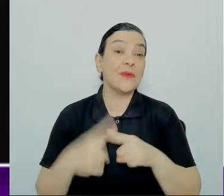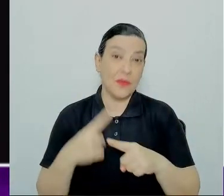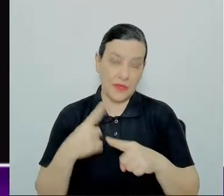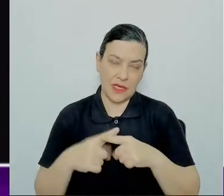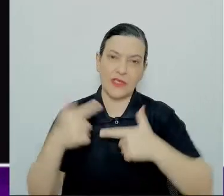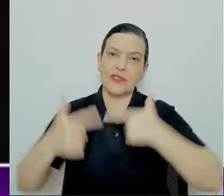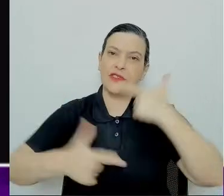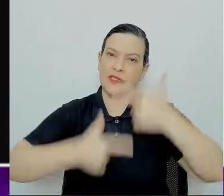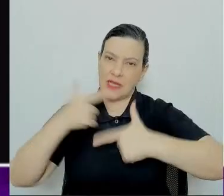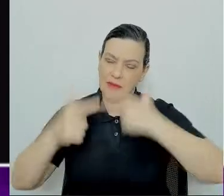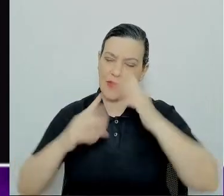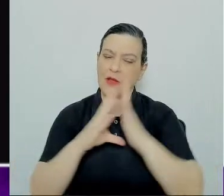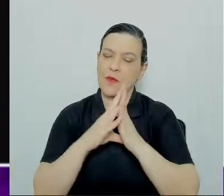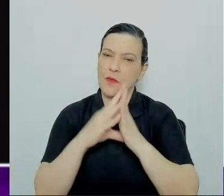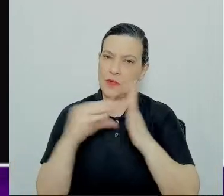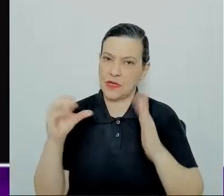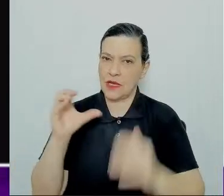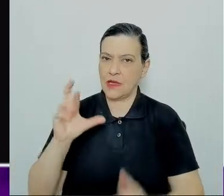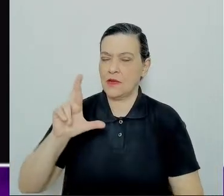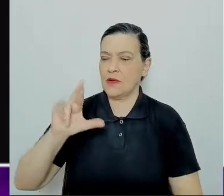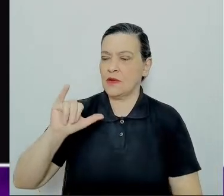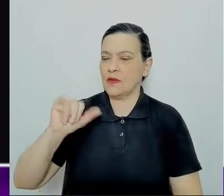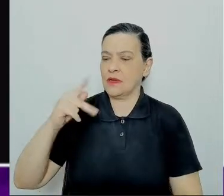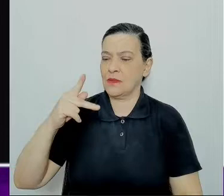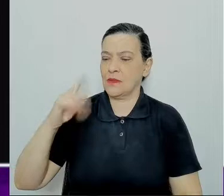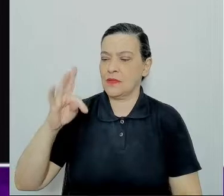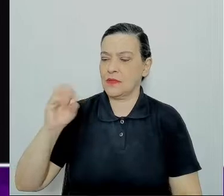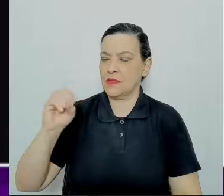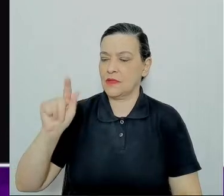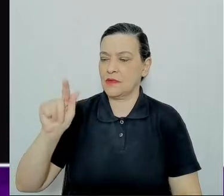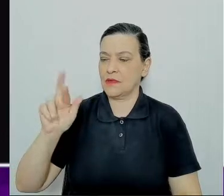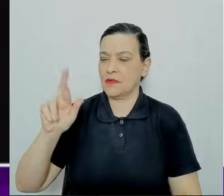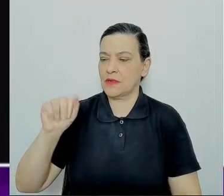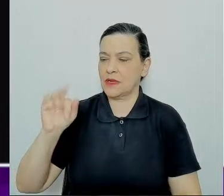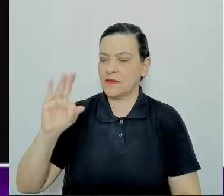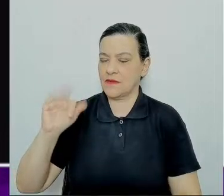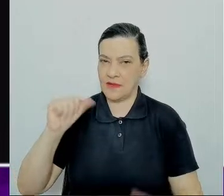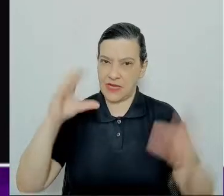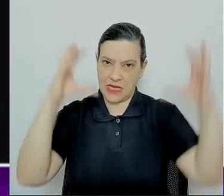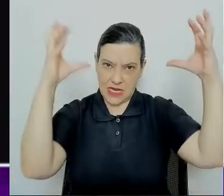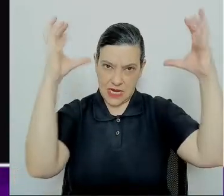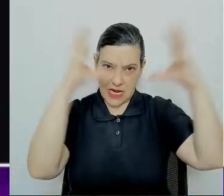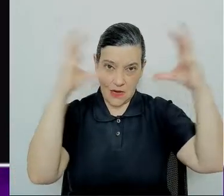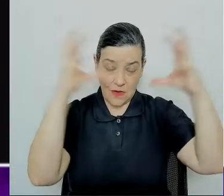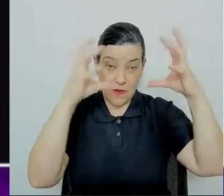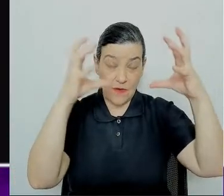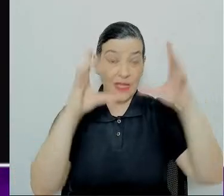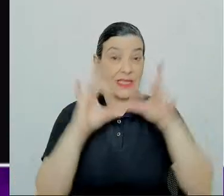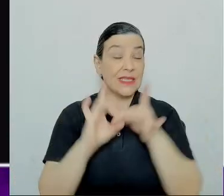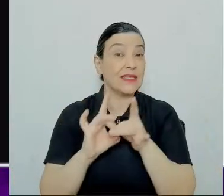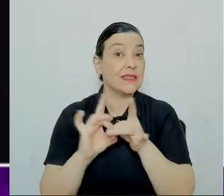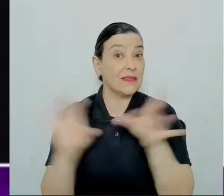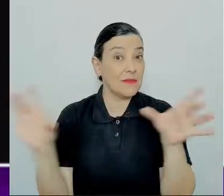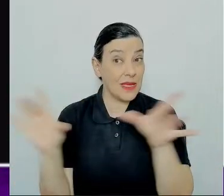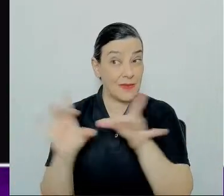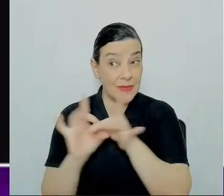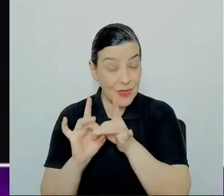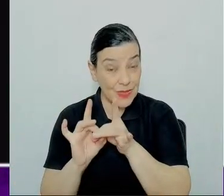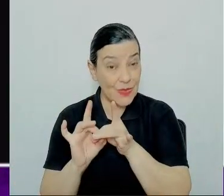trabalharmos com o modelo de criptografia na nuvem, seja ela em trânsito ou em repouso, as permissões vão